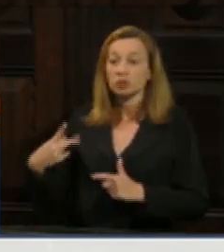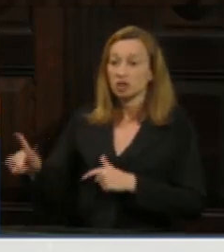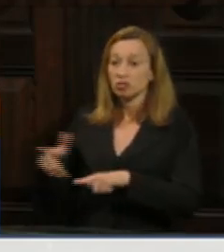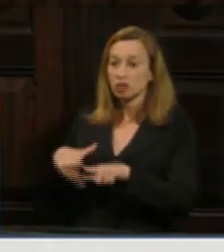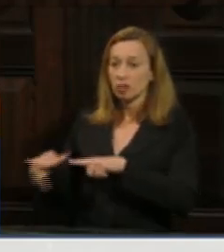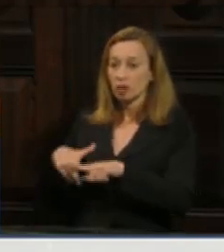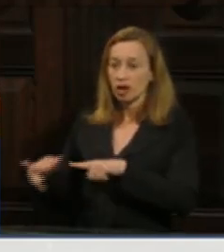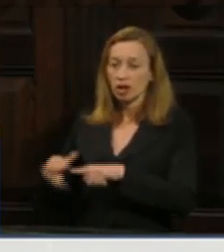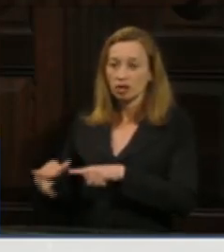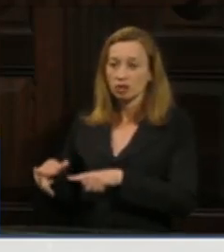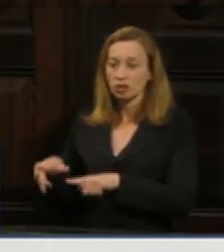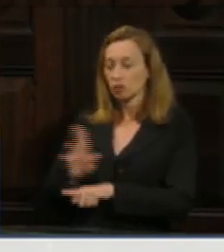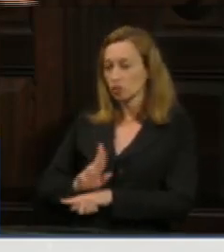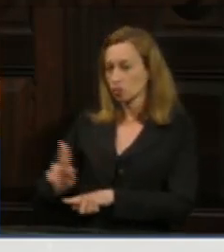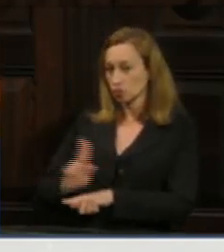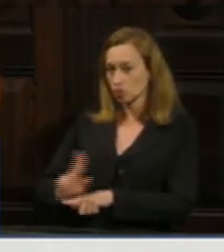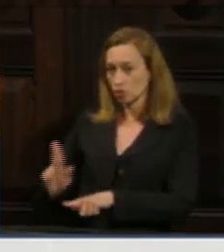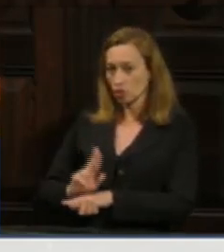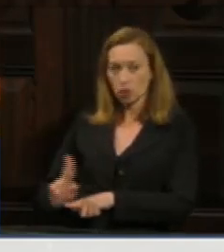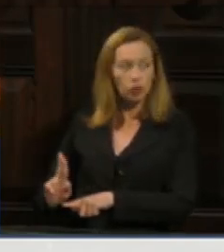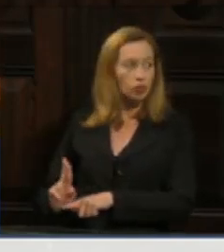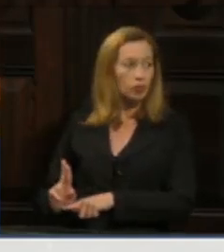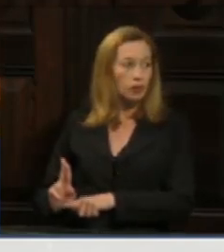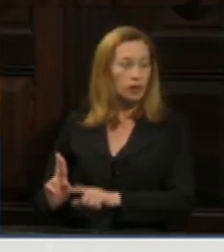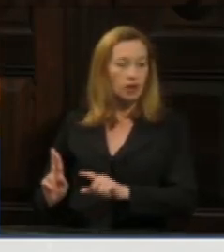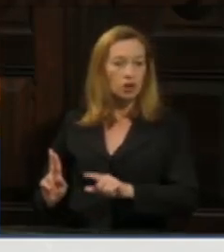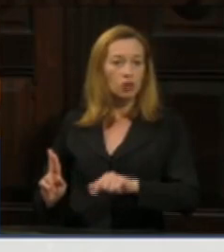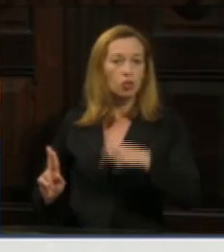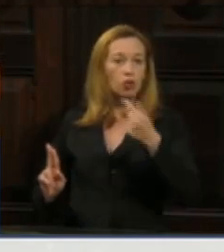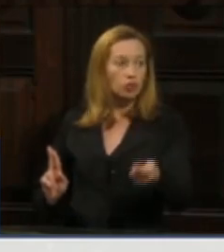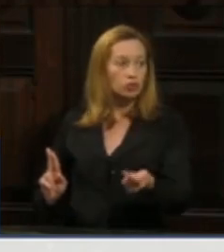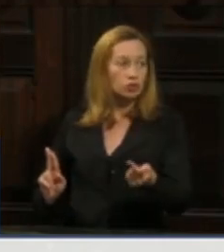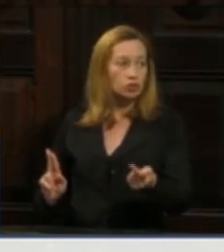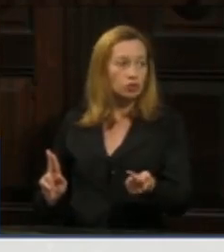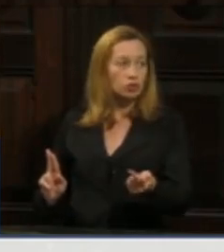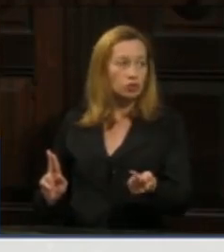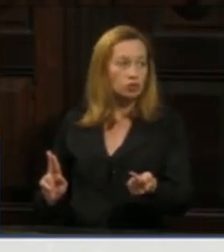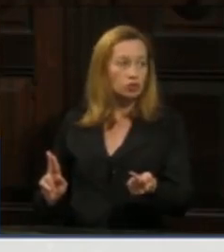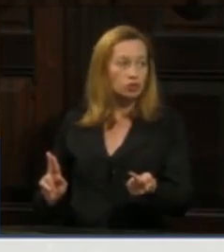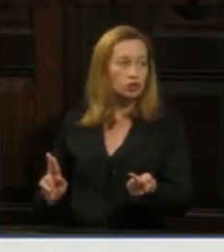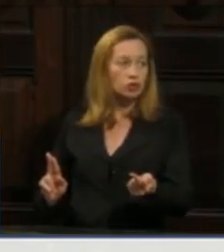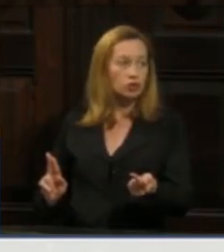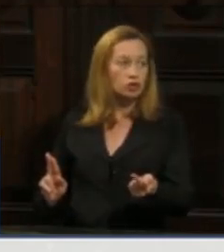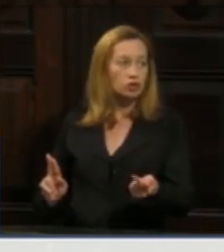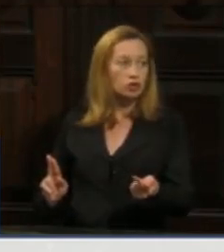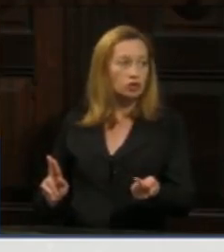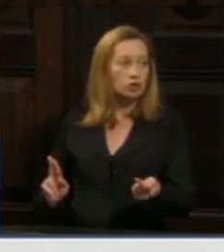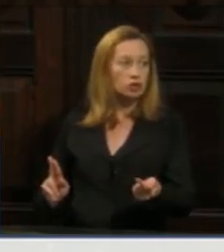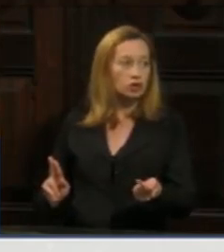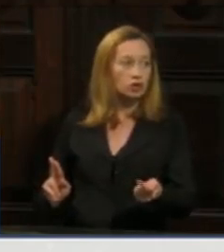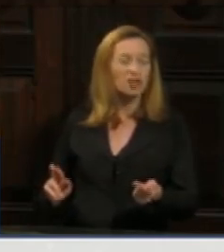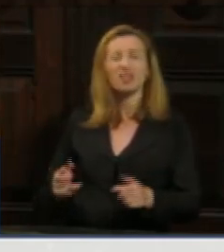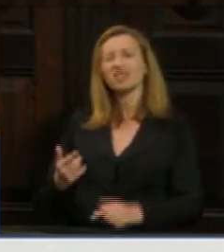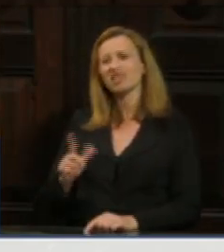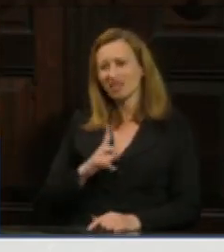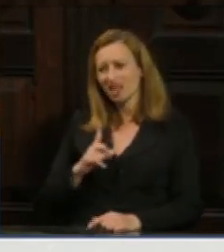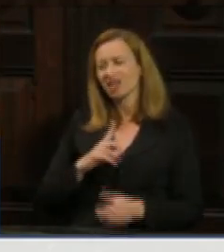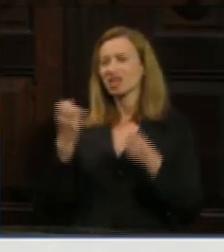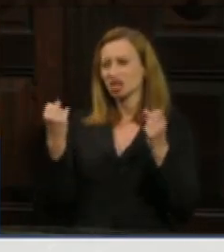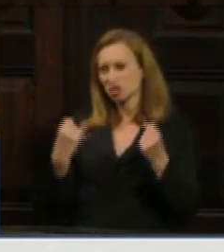aqui, pelos salários dos servidores, pela qualidade da saúde, pela qualidade da